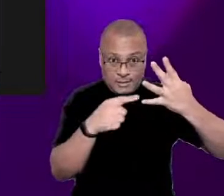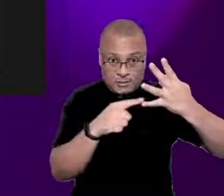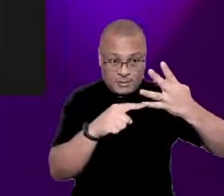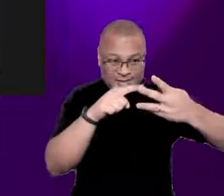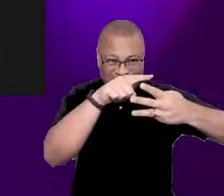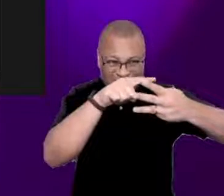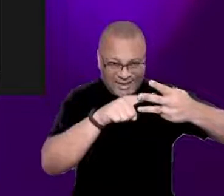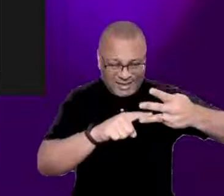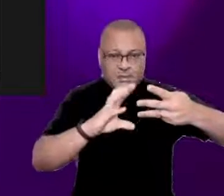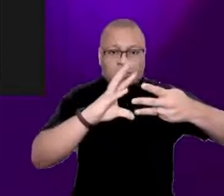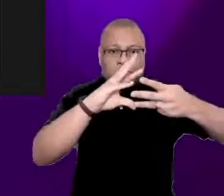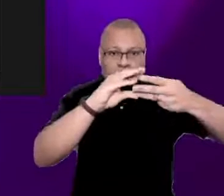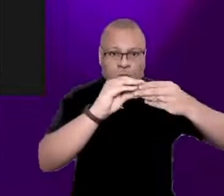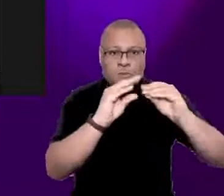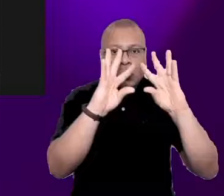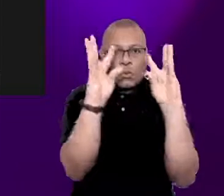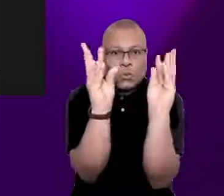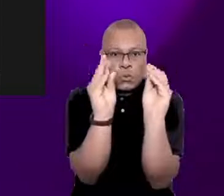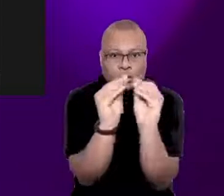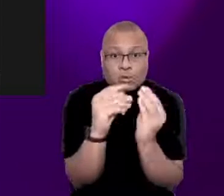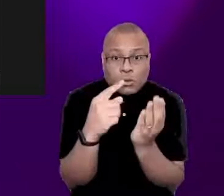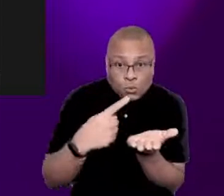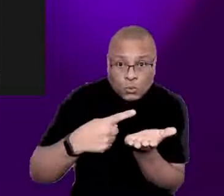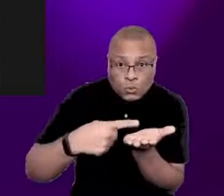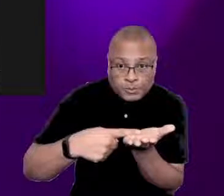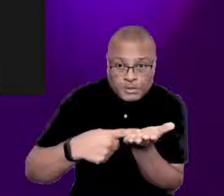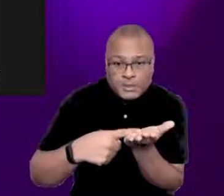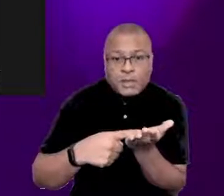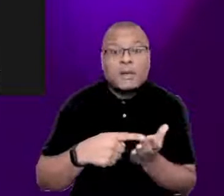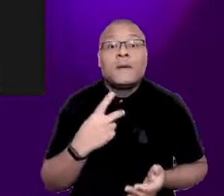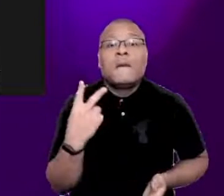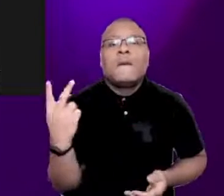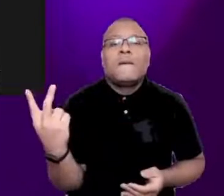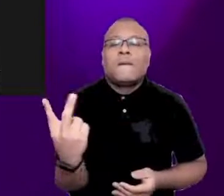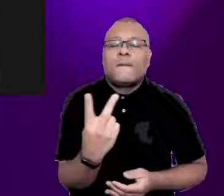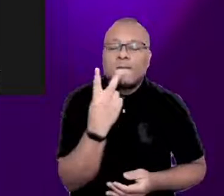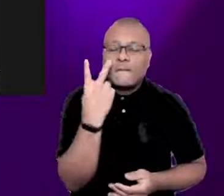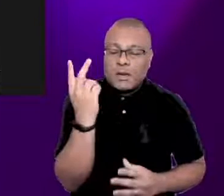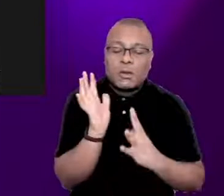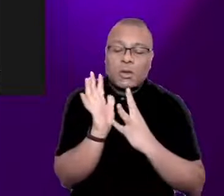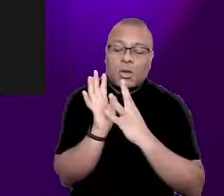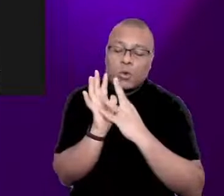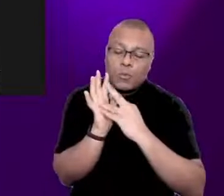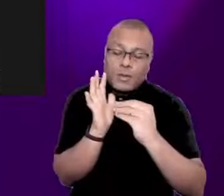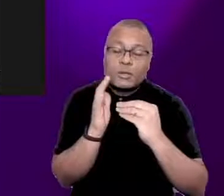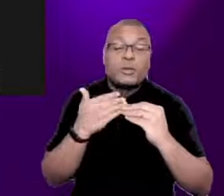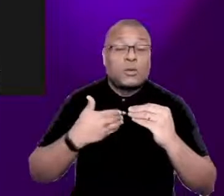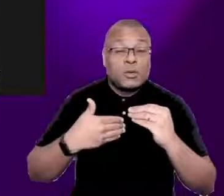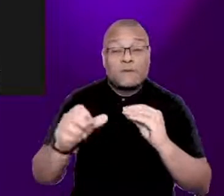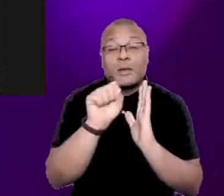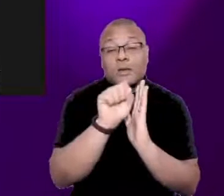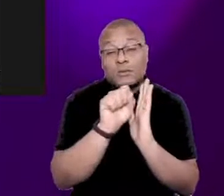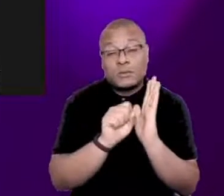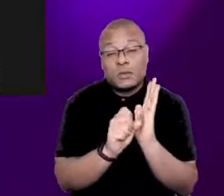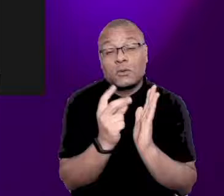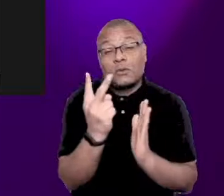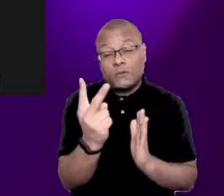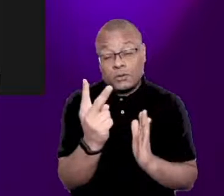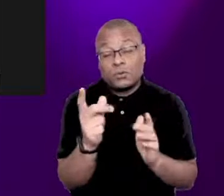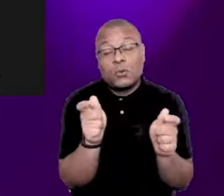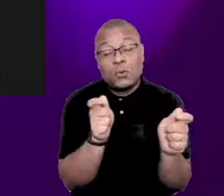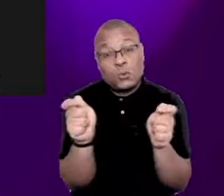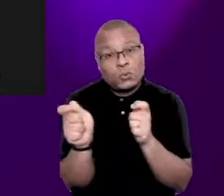e combinar com vocês que a gente acredita realmente que valor é o paradigma que vai dominar o século XXI, mas